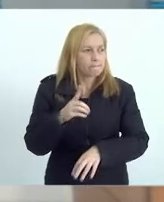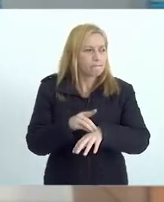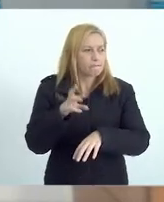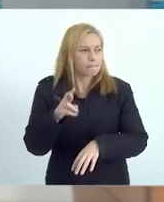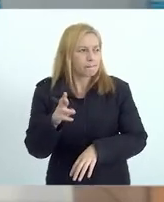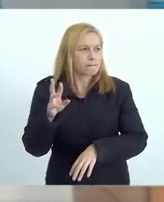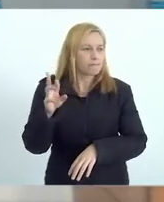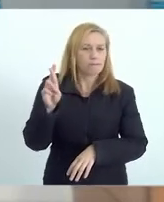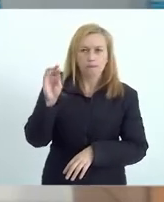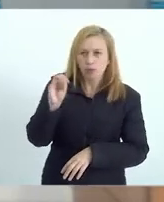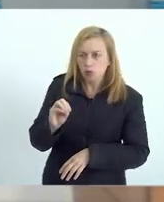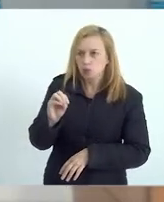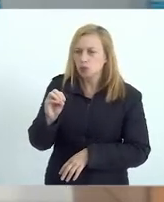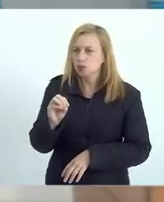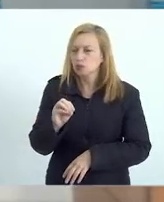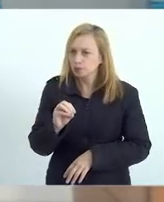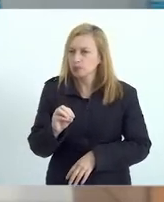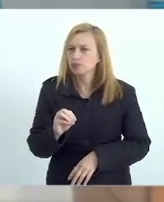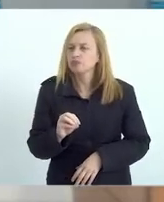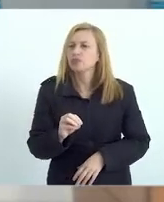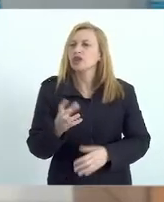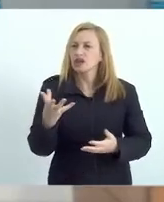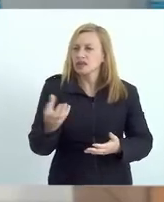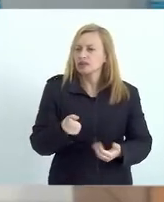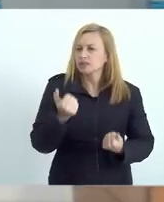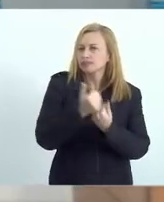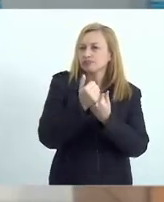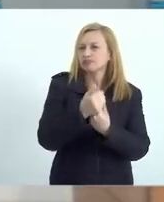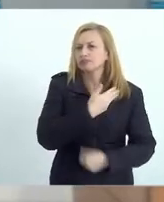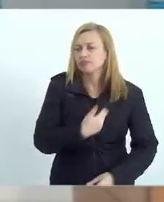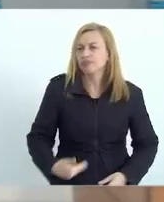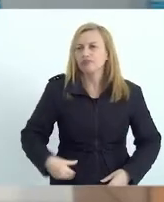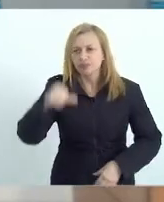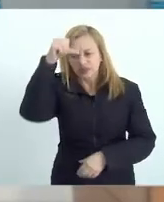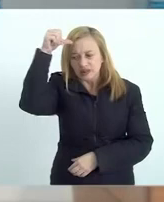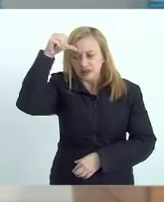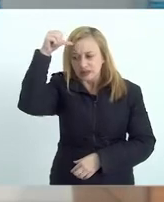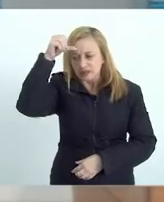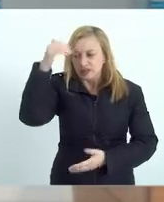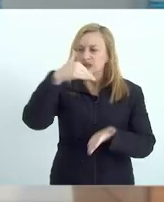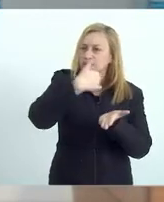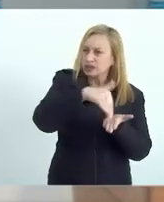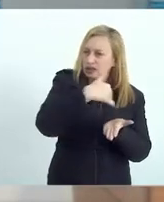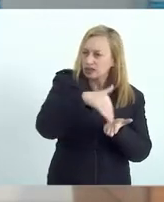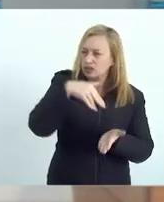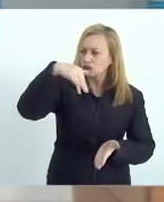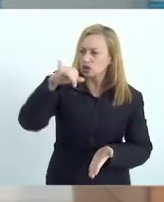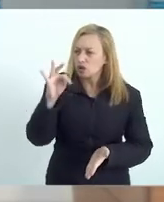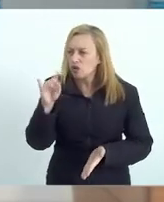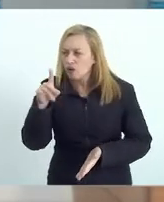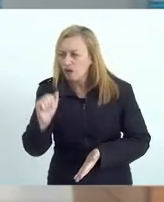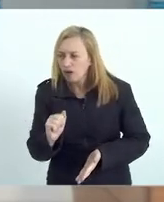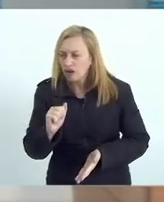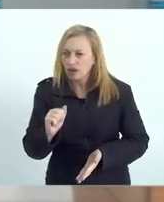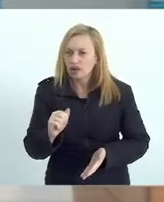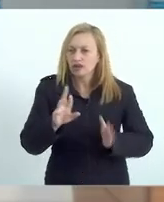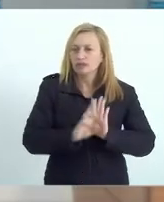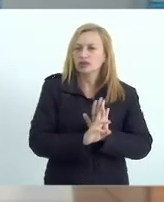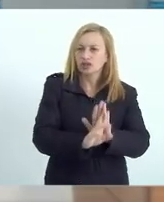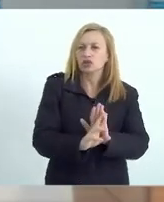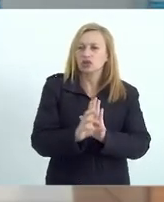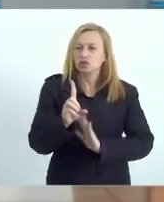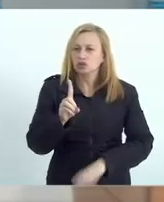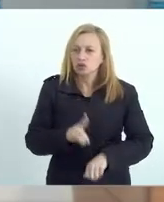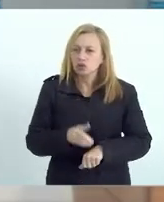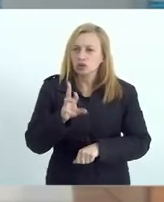doutor Bruno do Bia estamos recebendo apoio do governador Cláudio Castro secretário Nicole tá aqui representado pelo doutor